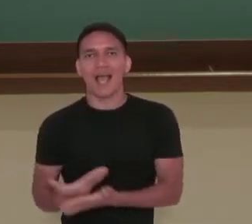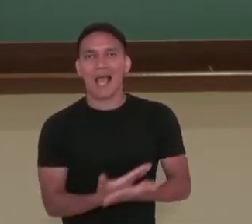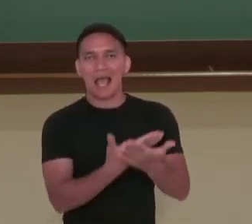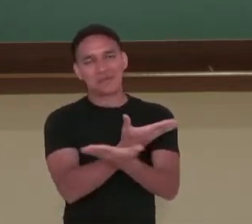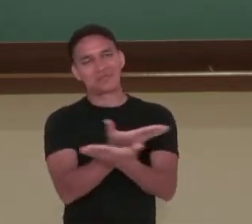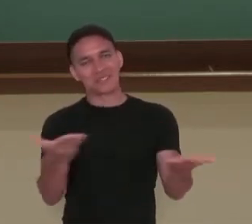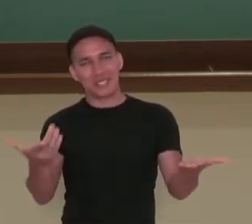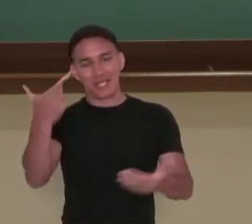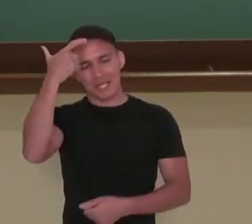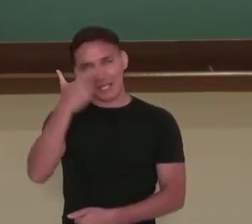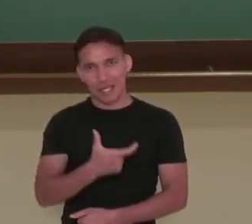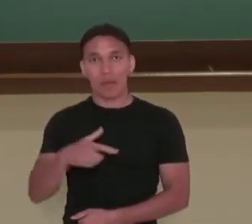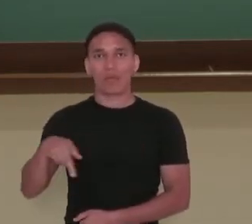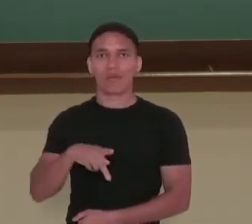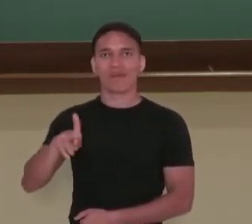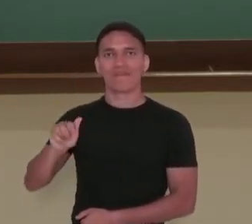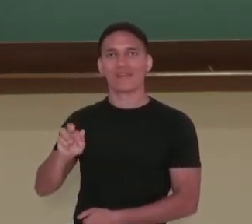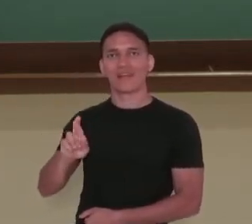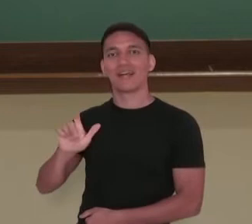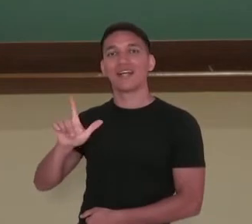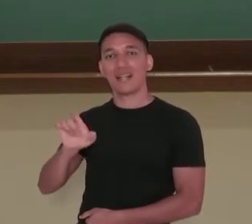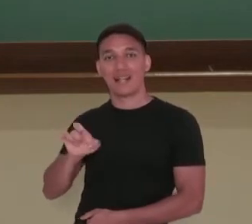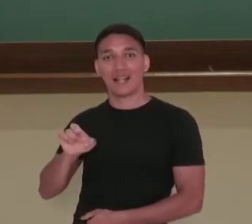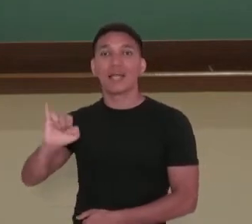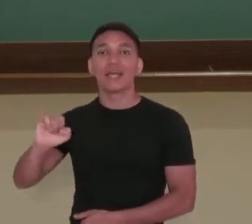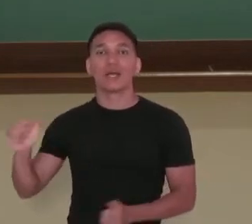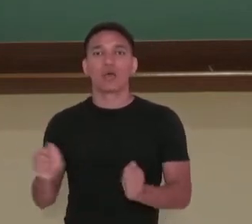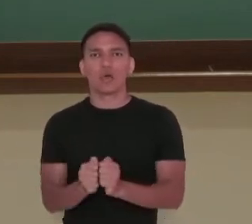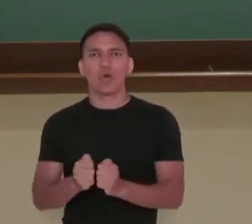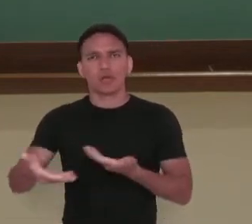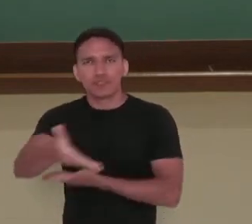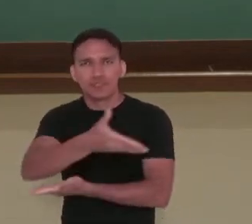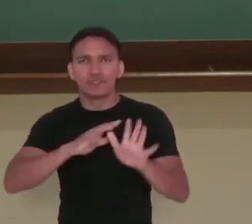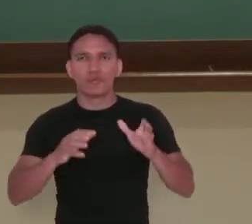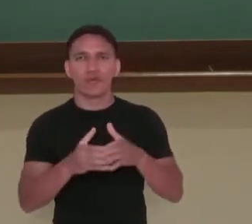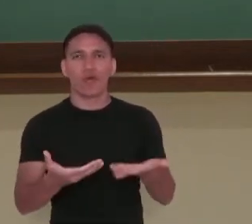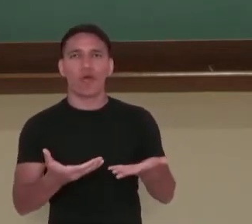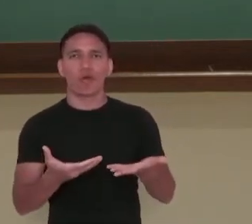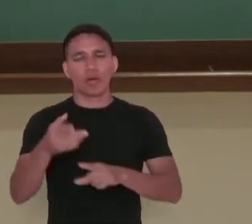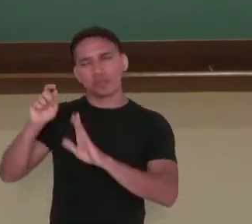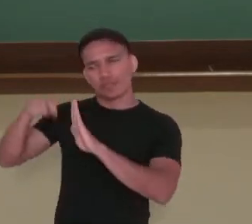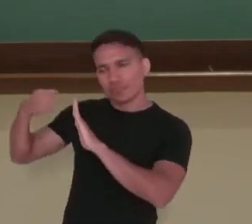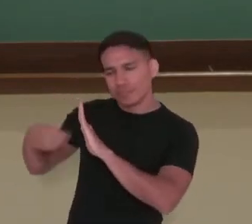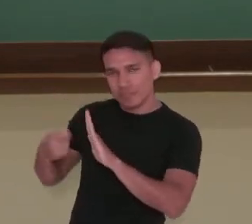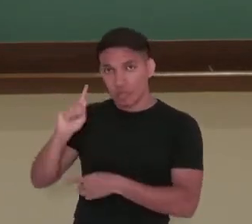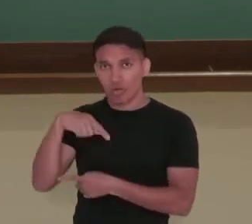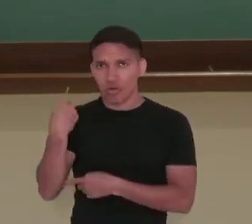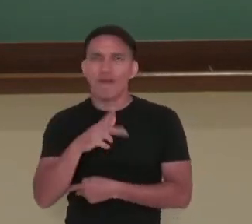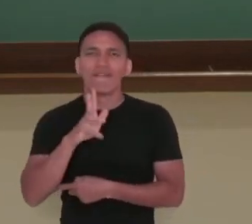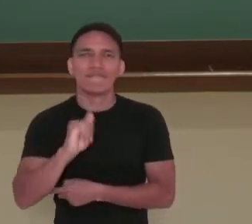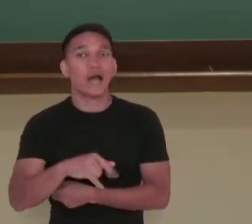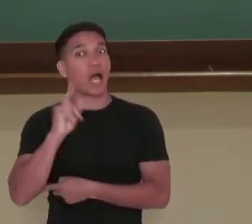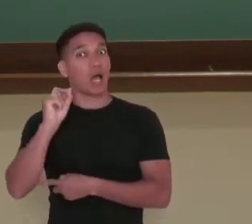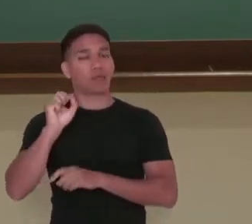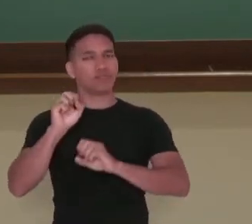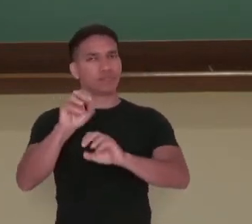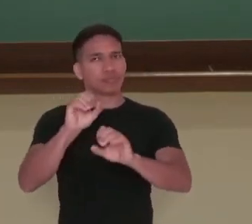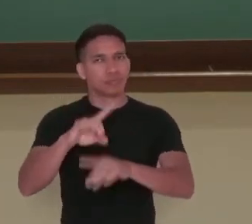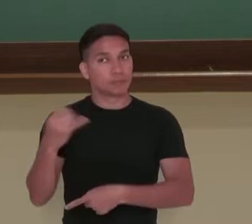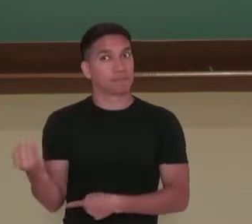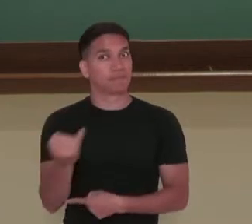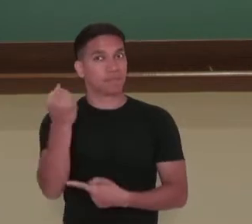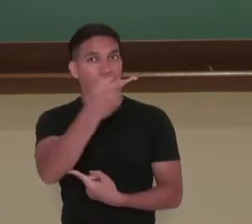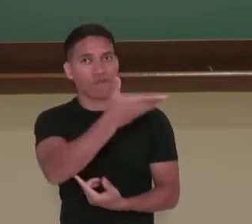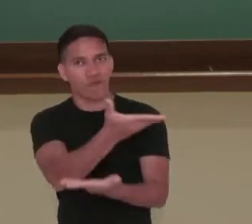você. Eu sou o professor Varley e, juntamente com a equipe de gravação, nós vamos fazer uma aula bem importante para